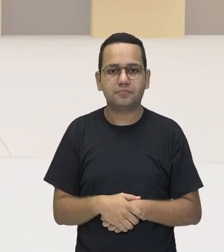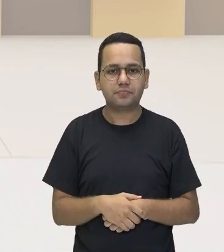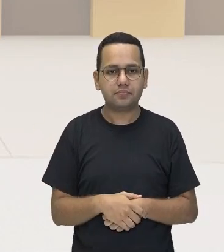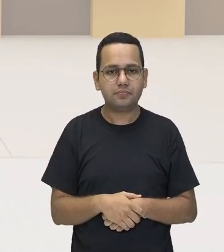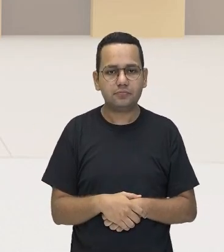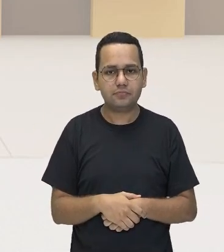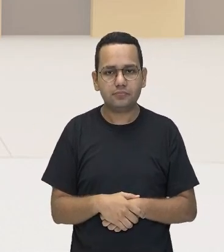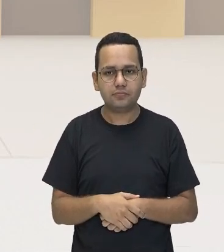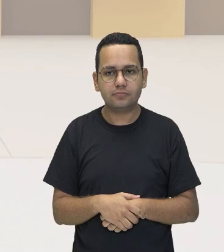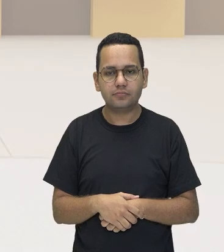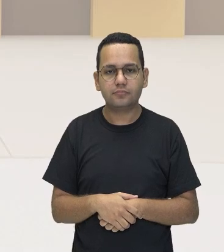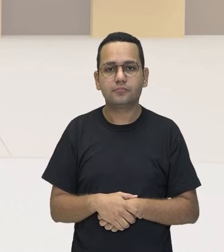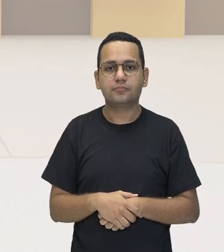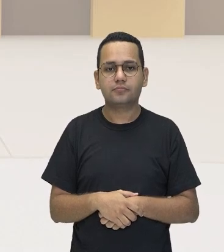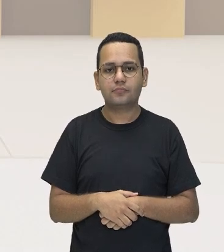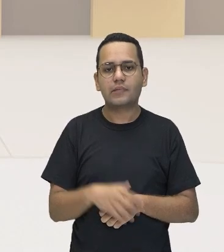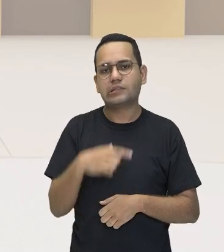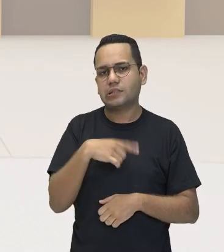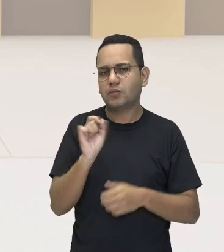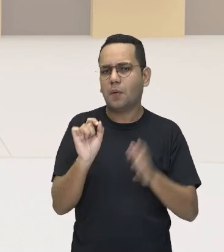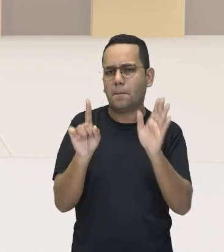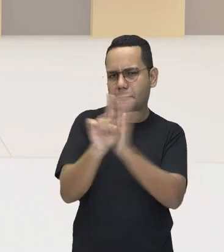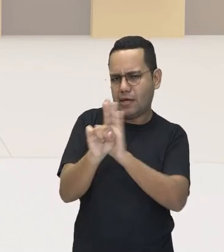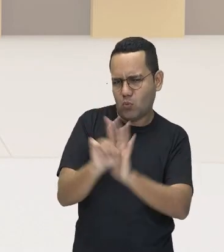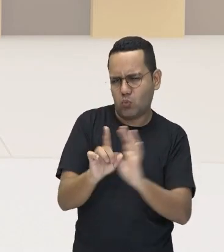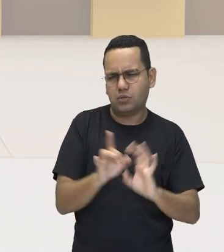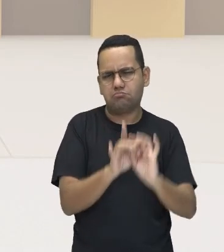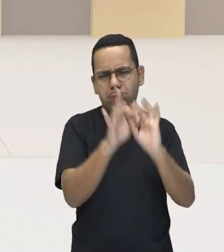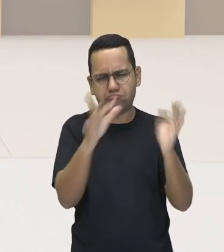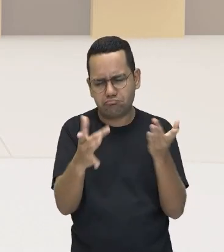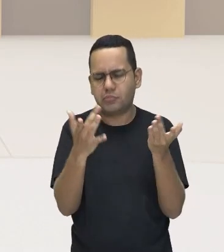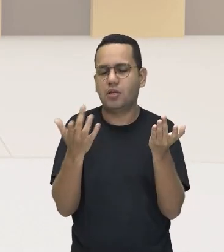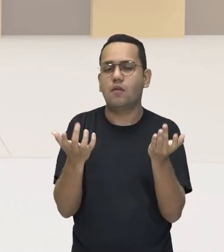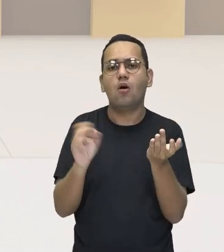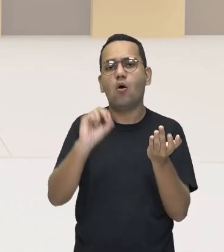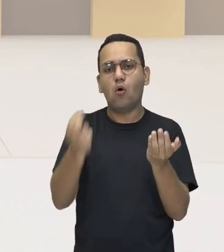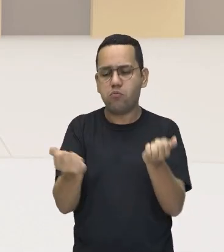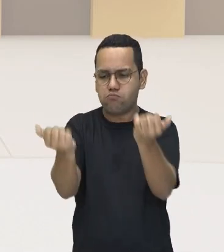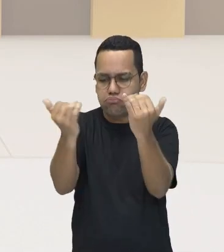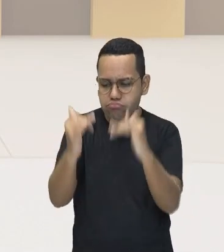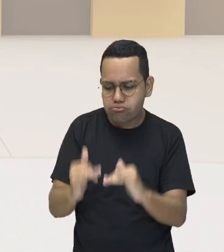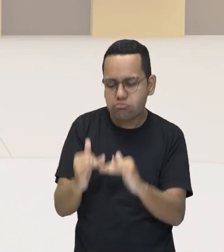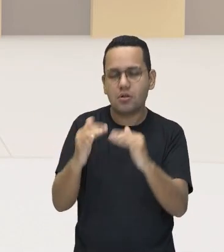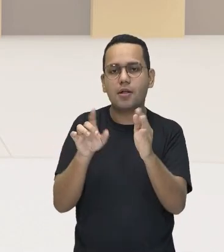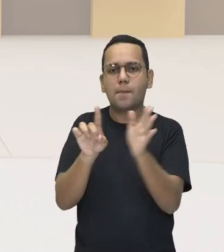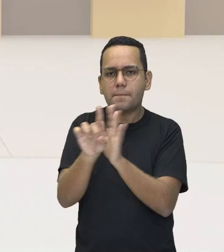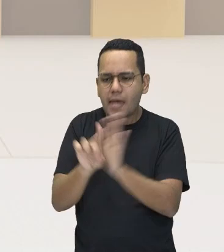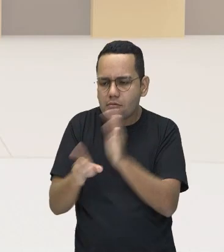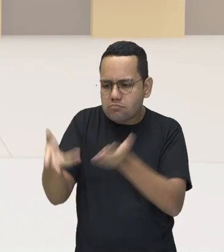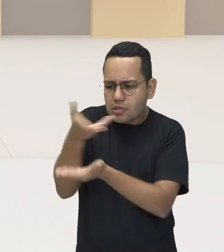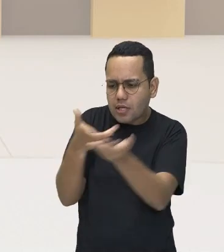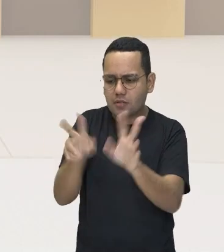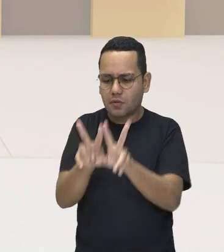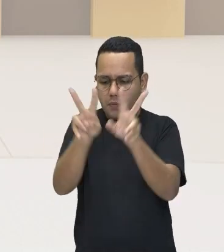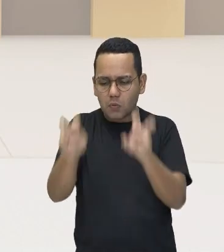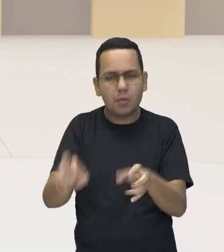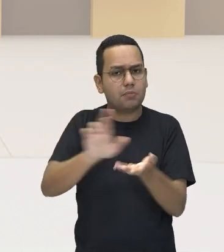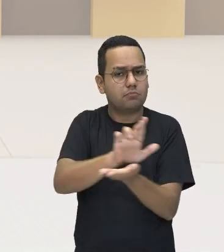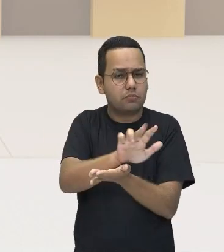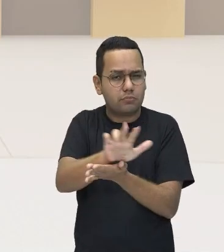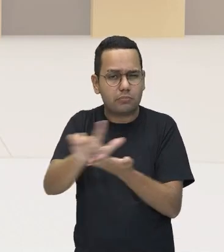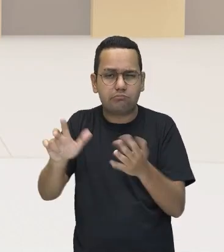consultas públicas, audiências comunitárias, programas de participação pública, etc. Várias coisas você pode fazer nessa questão